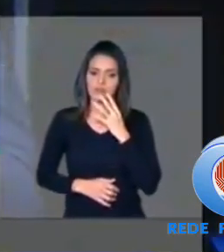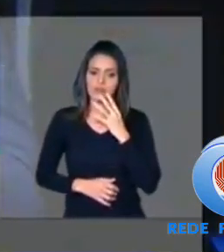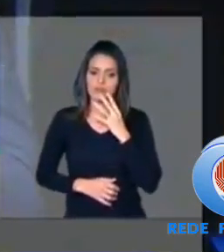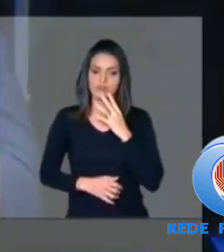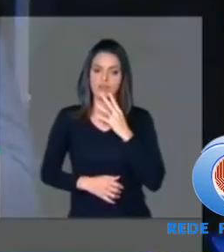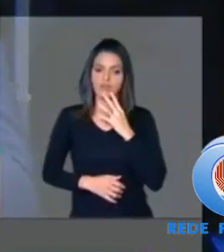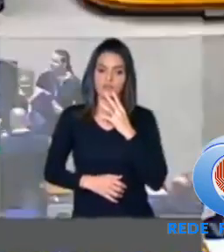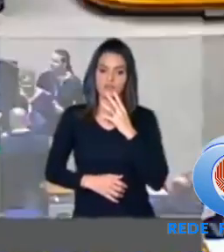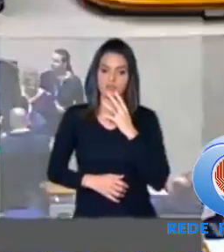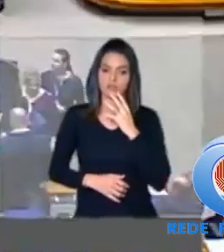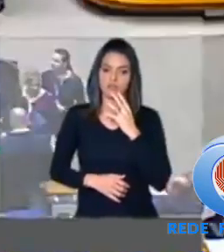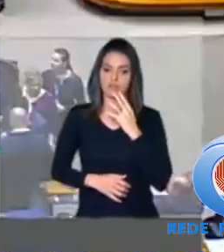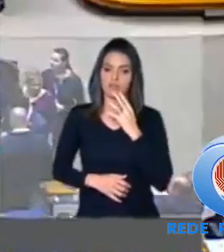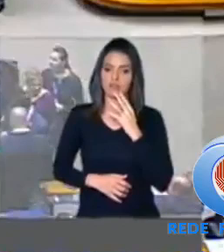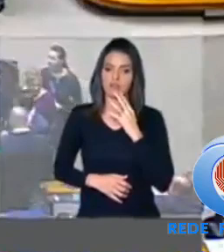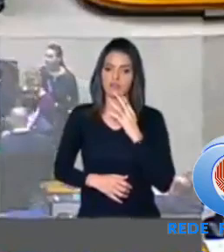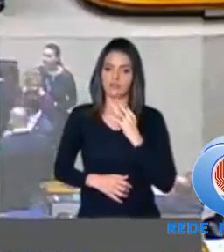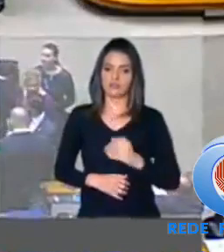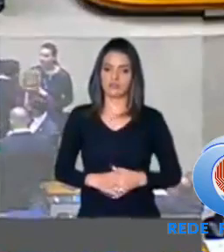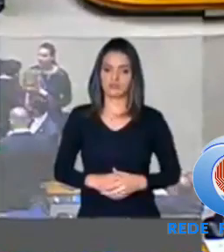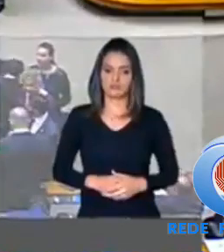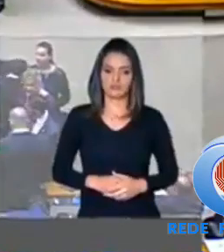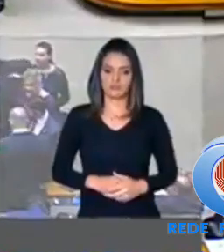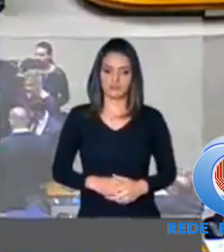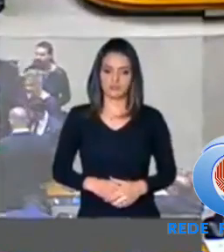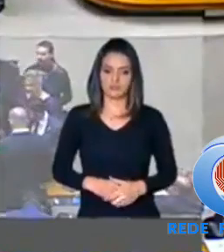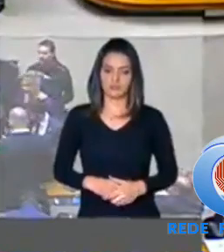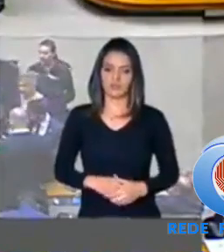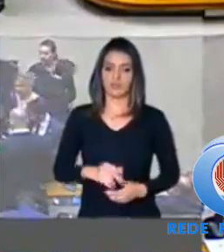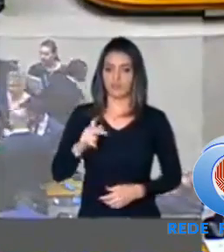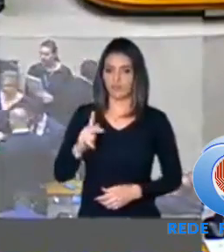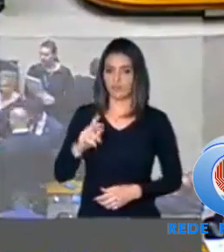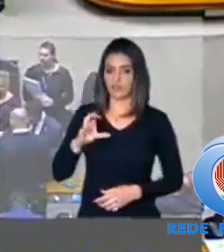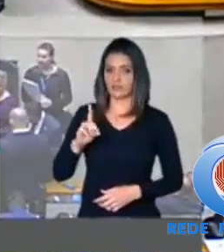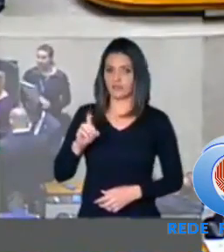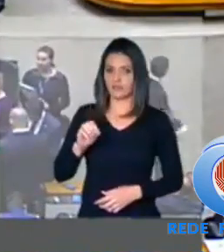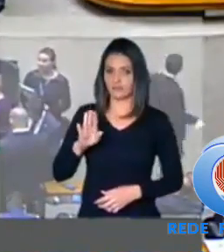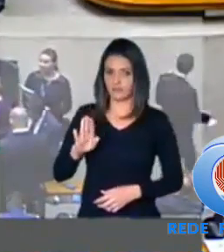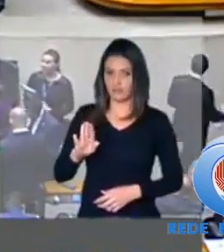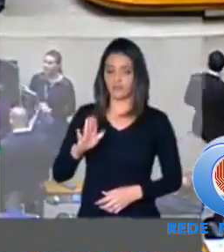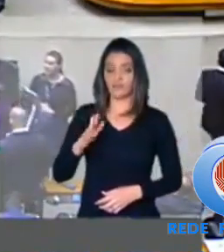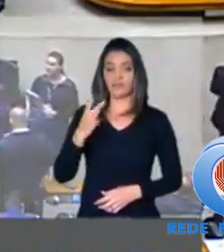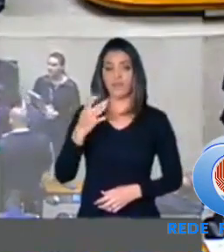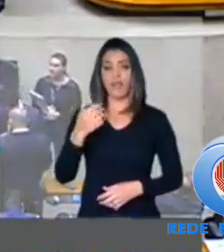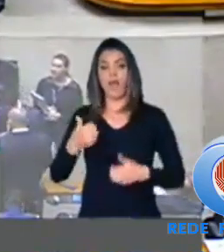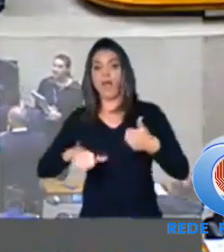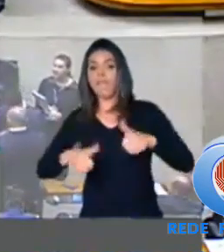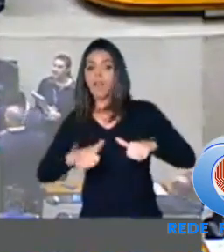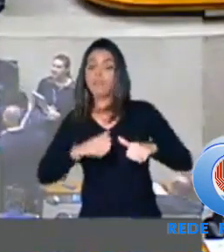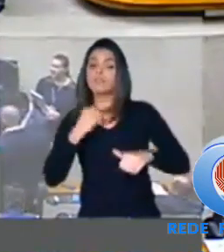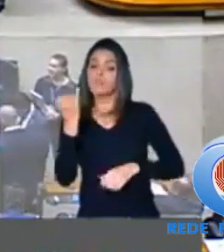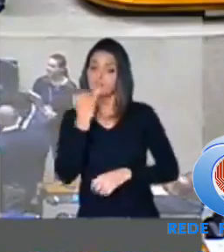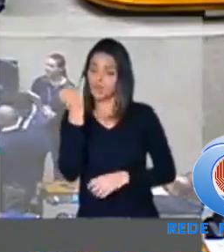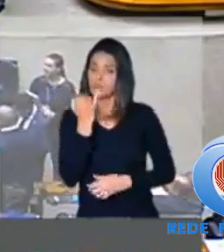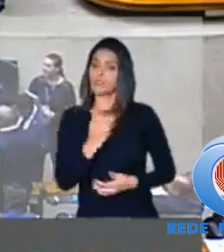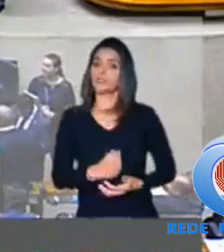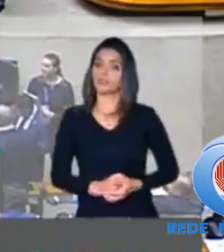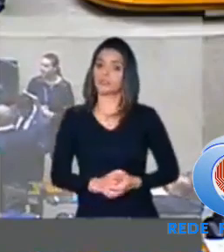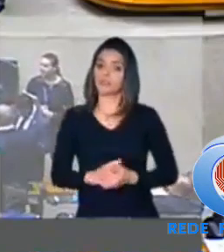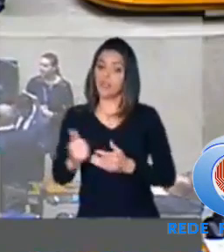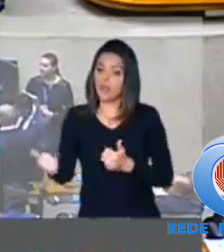PCdoB. Presidente, PCdoB considera importante, fundamental, apoiar-se